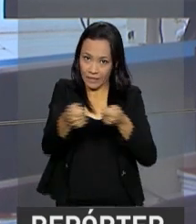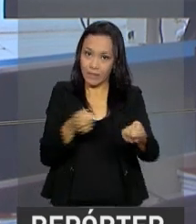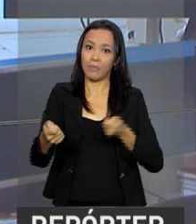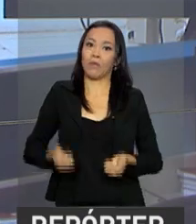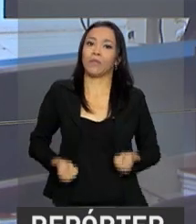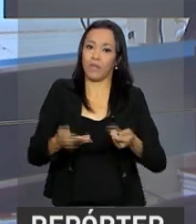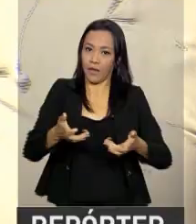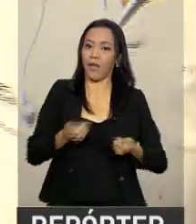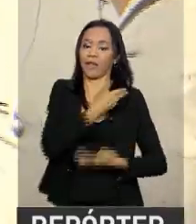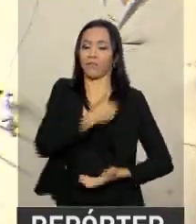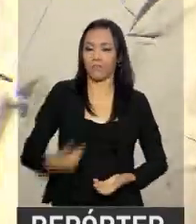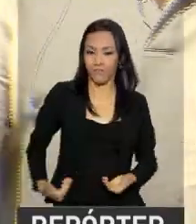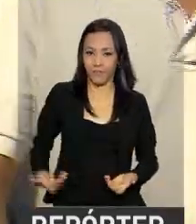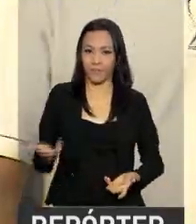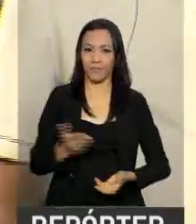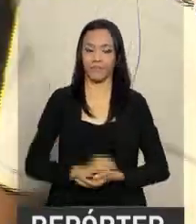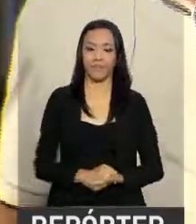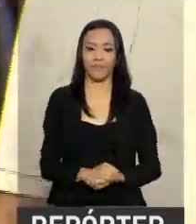públicas.